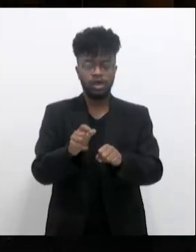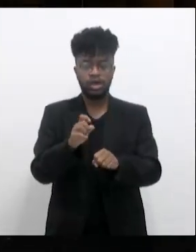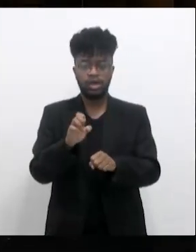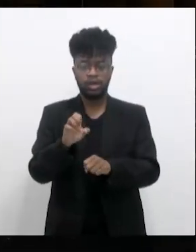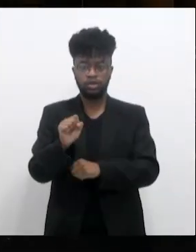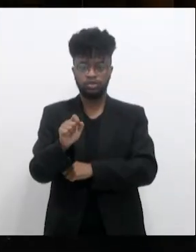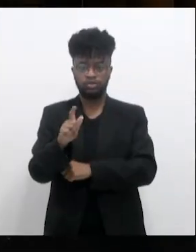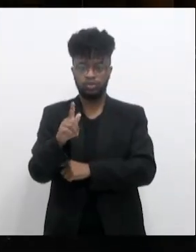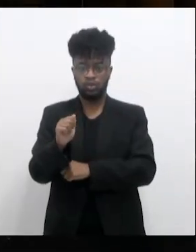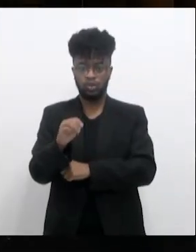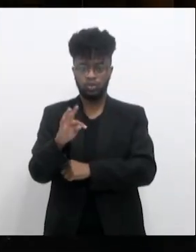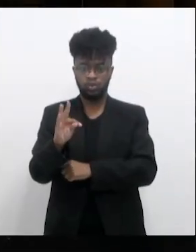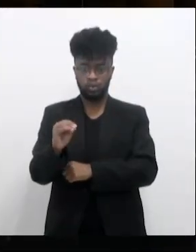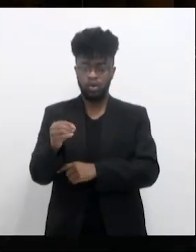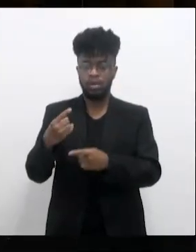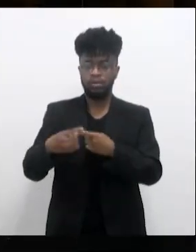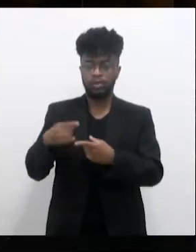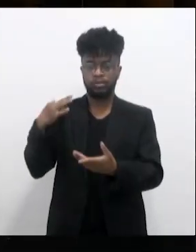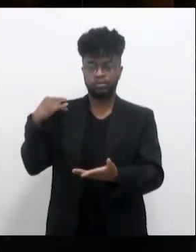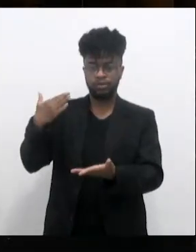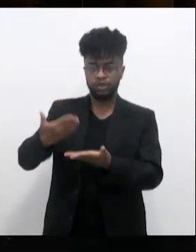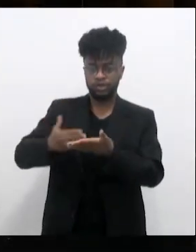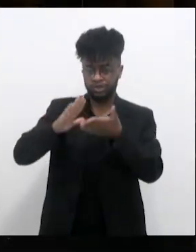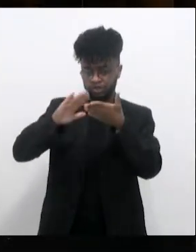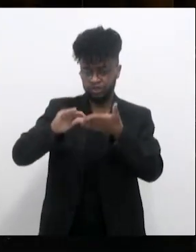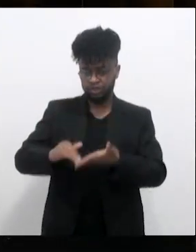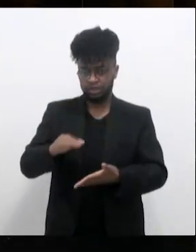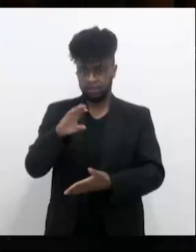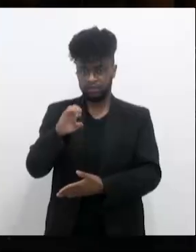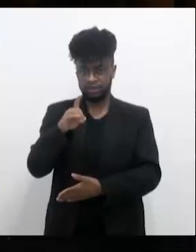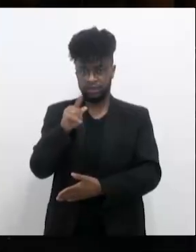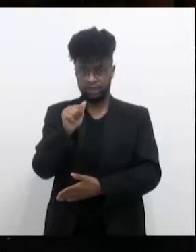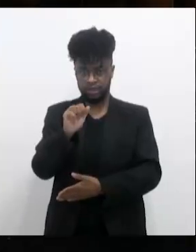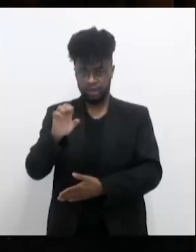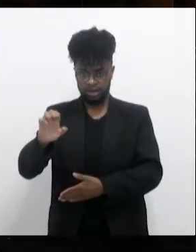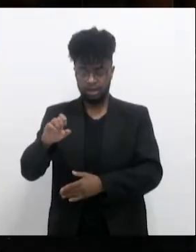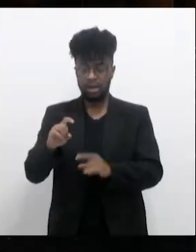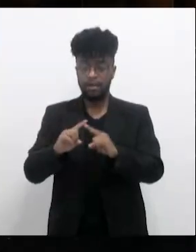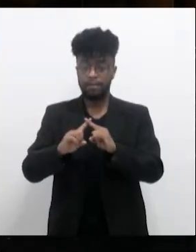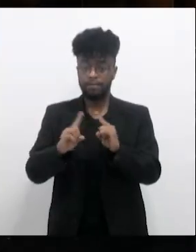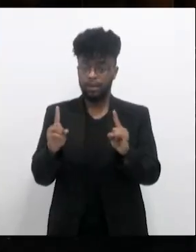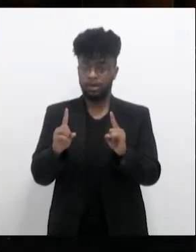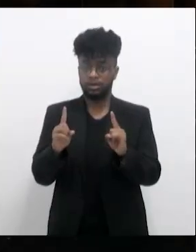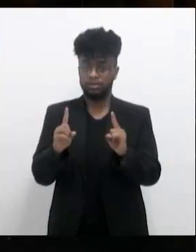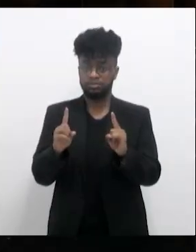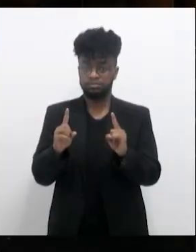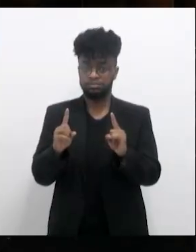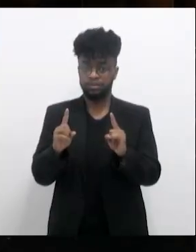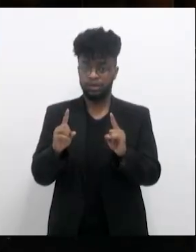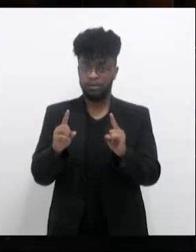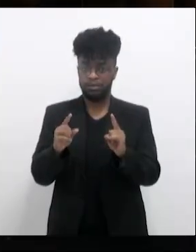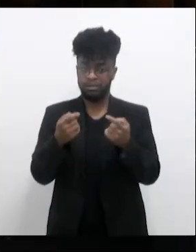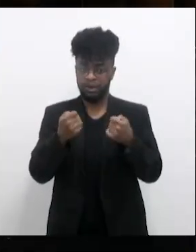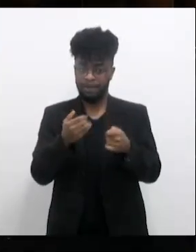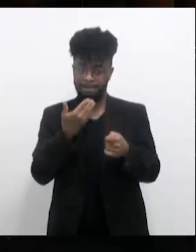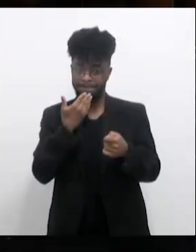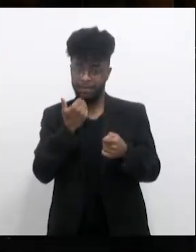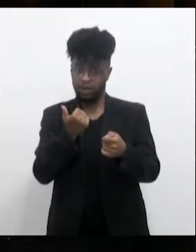cá, tiraram a SEDAI fora, e em vez do serviço